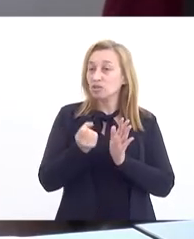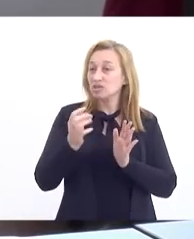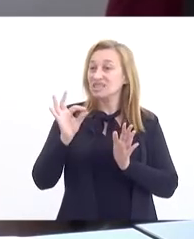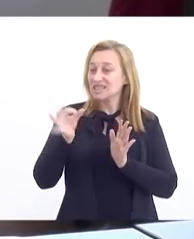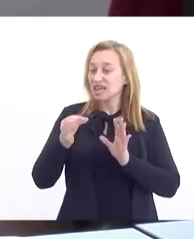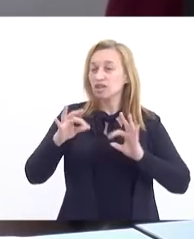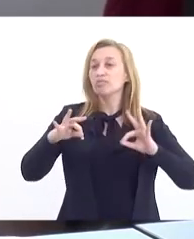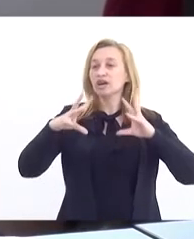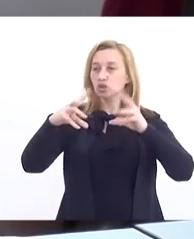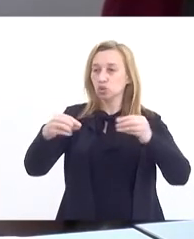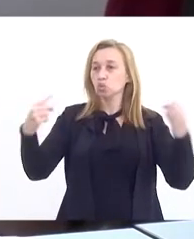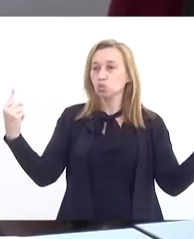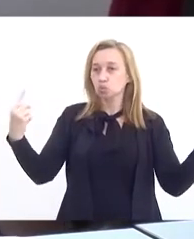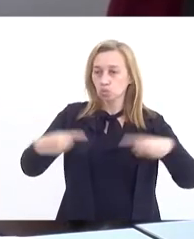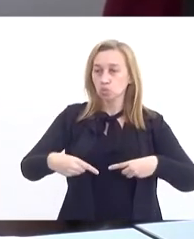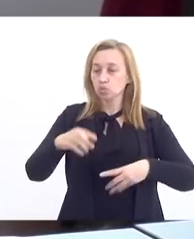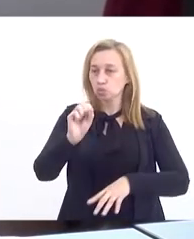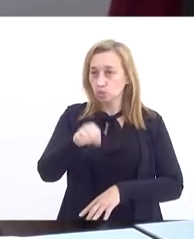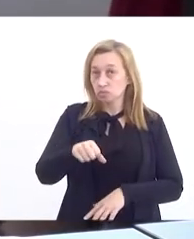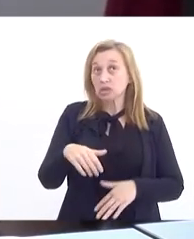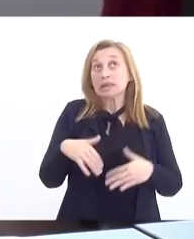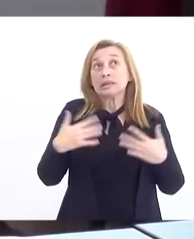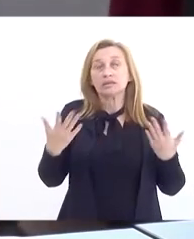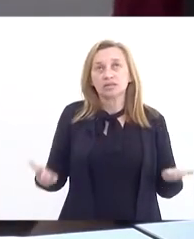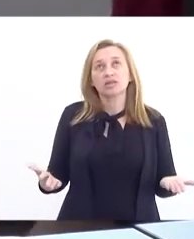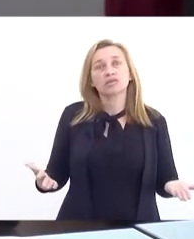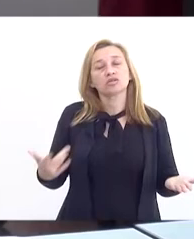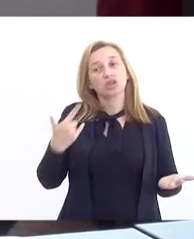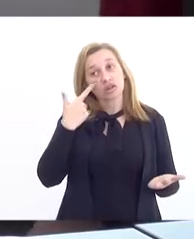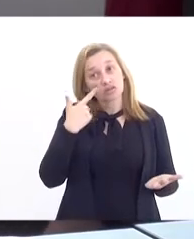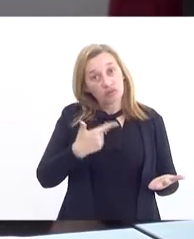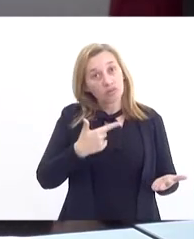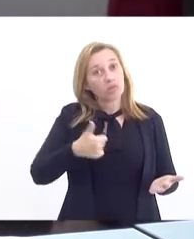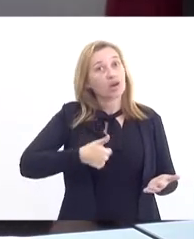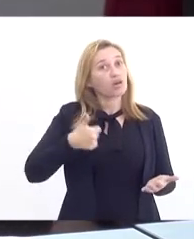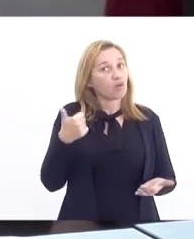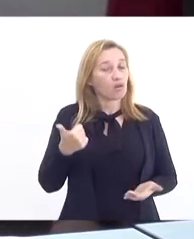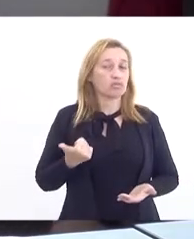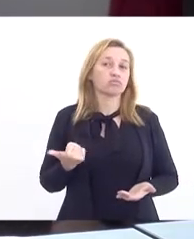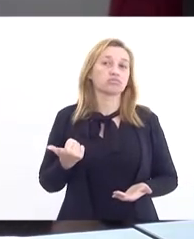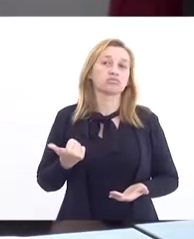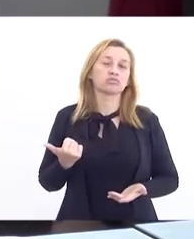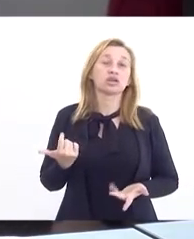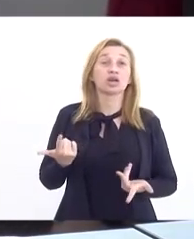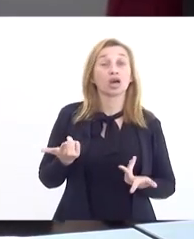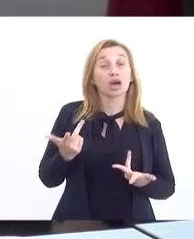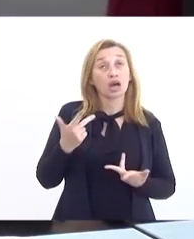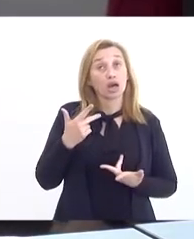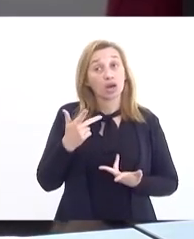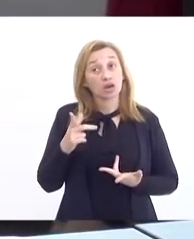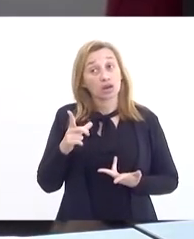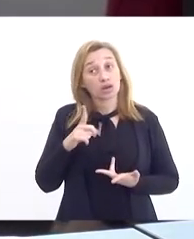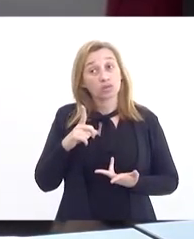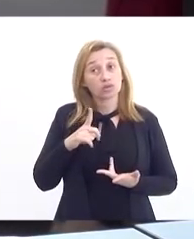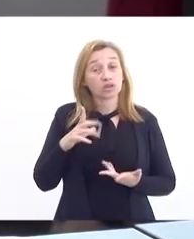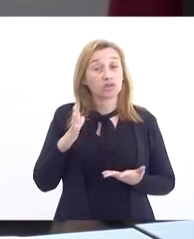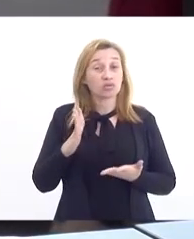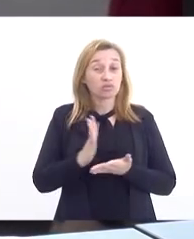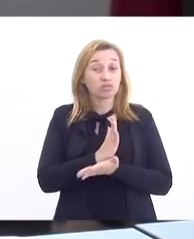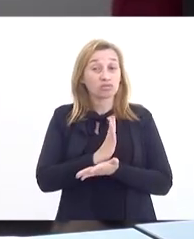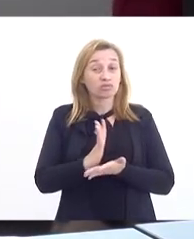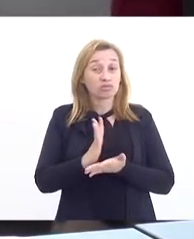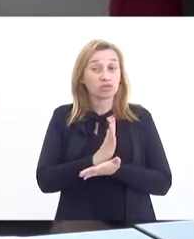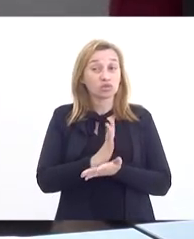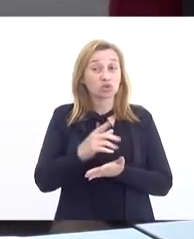as competições, né? Então, a gente tem que verificar, apesar de eu ter as minhas restrições. O